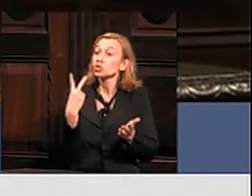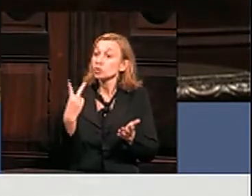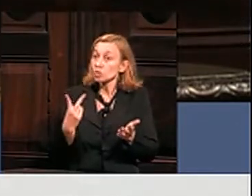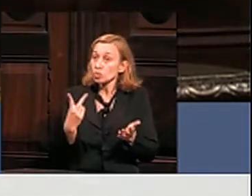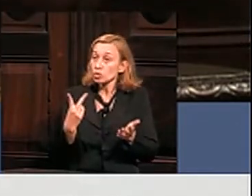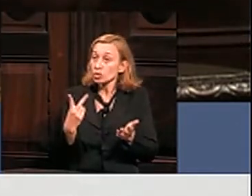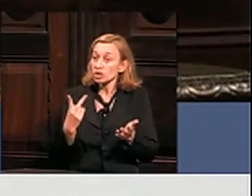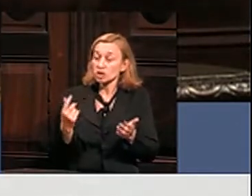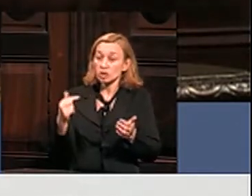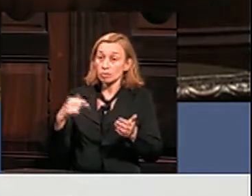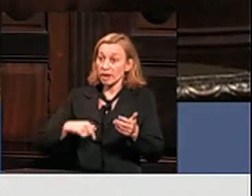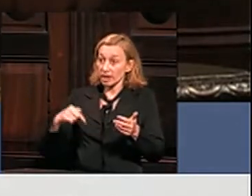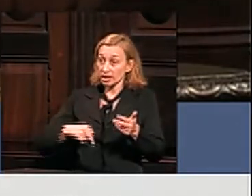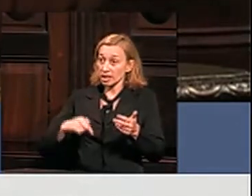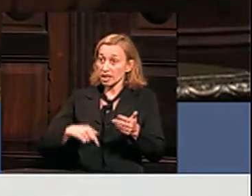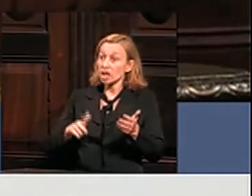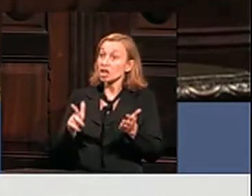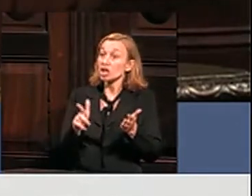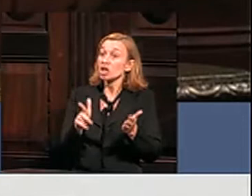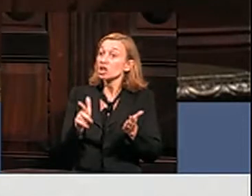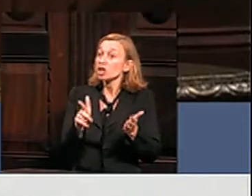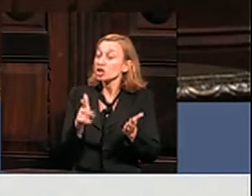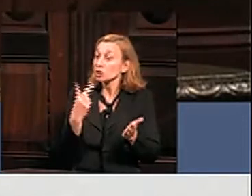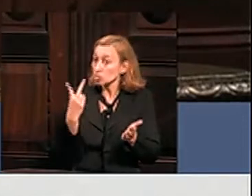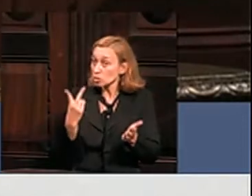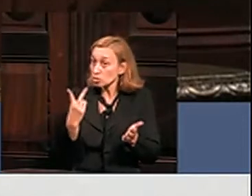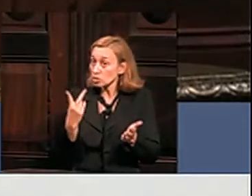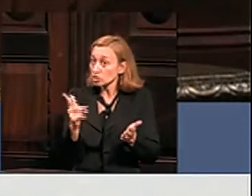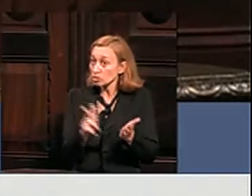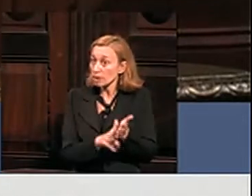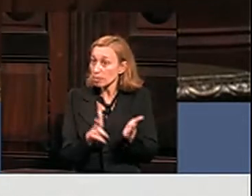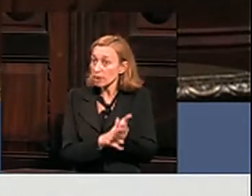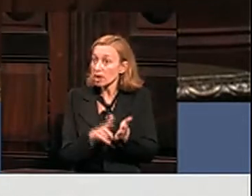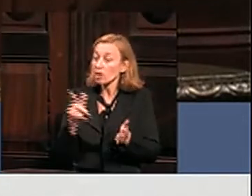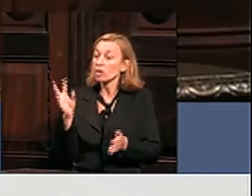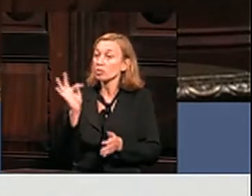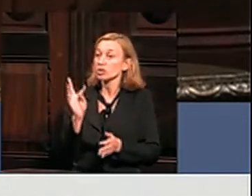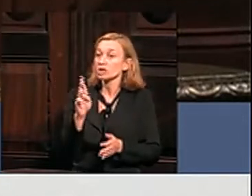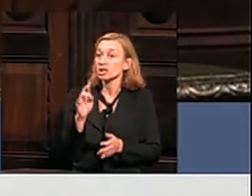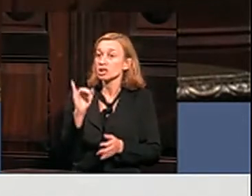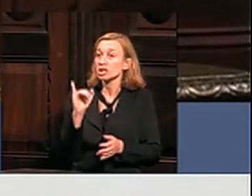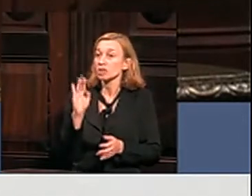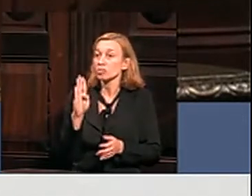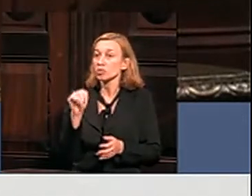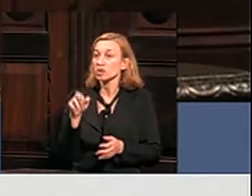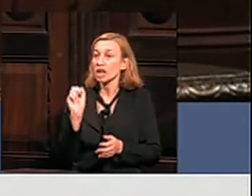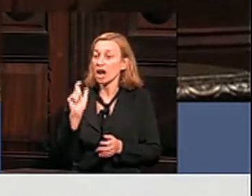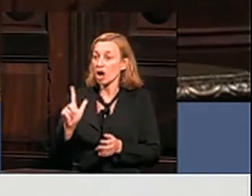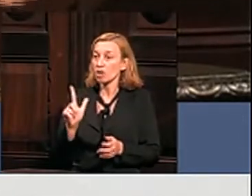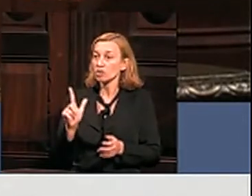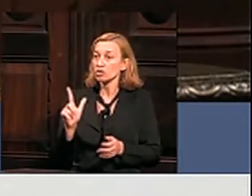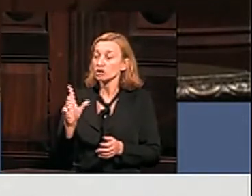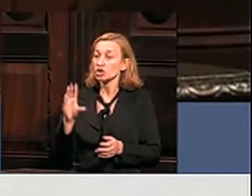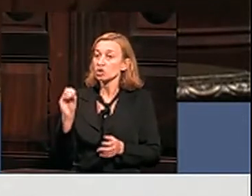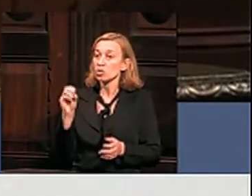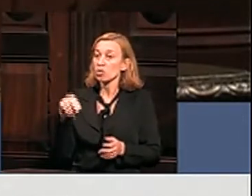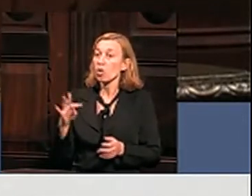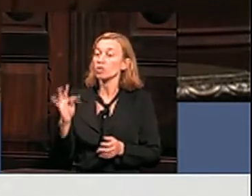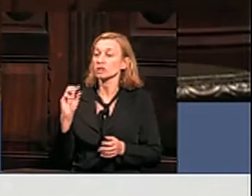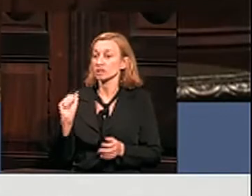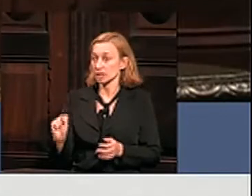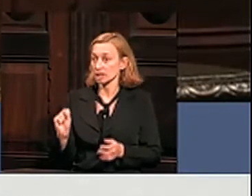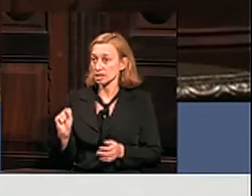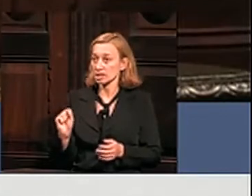outra para o Tribunal de Contas. E é em cima desse parecer que o Tribunal,